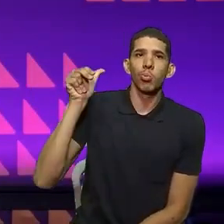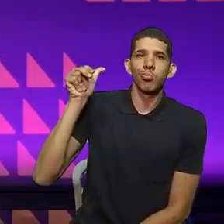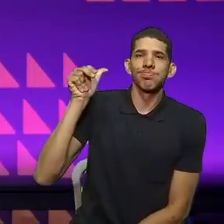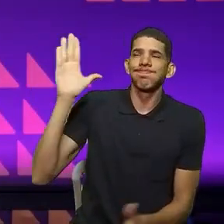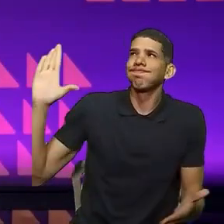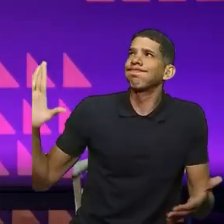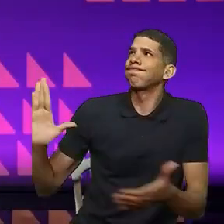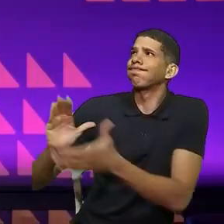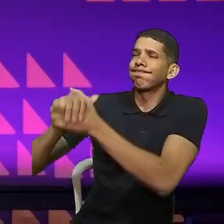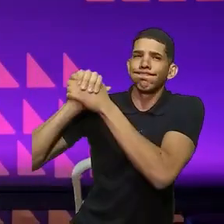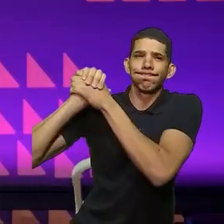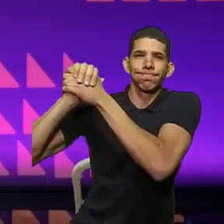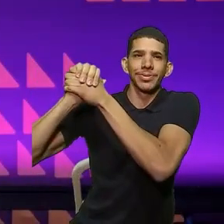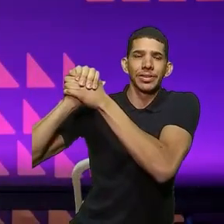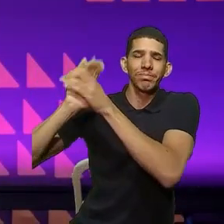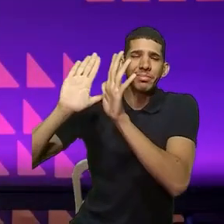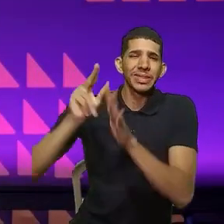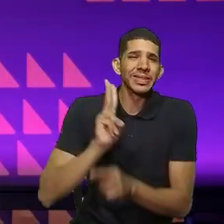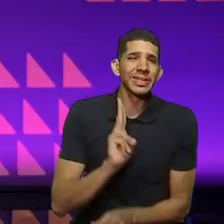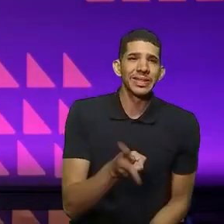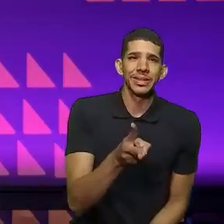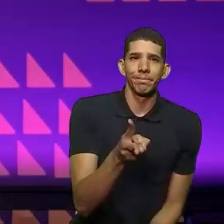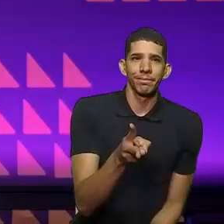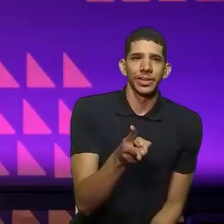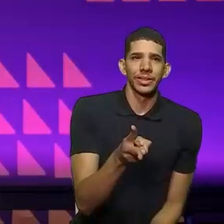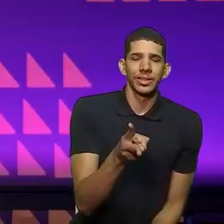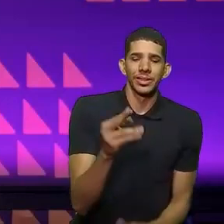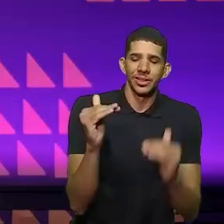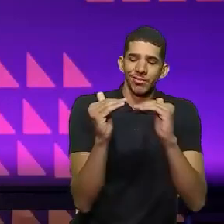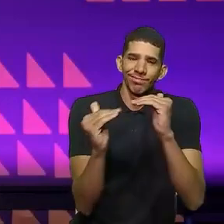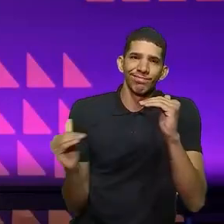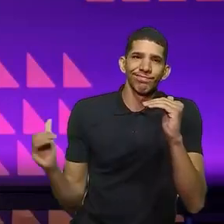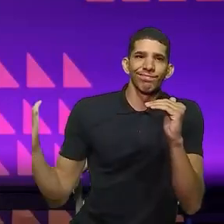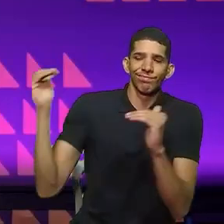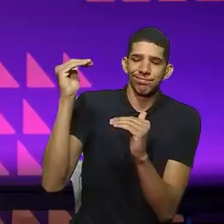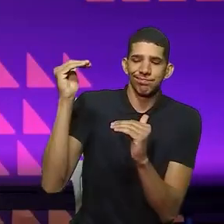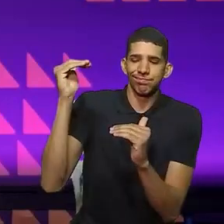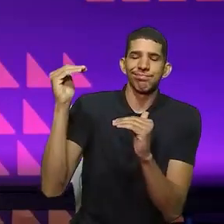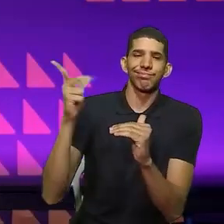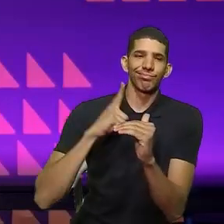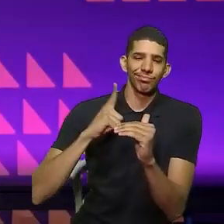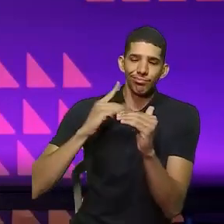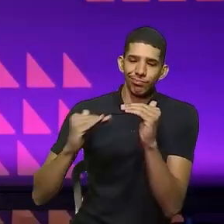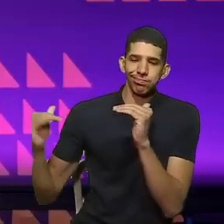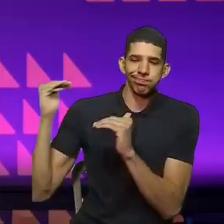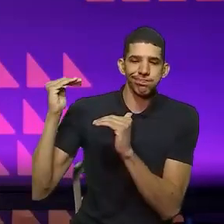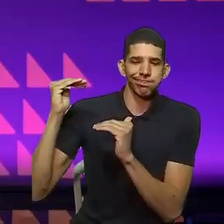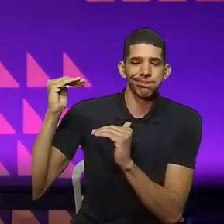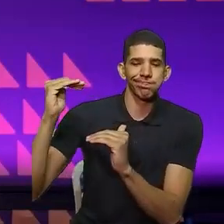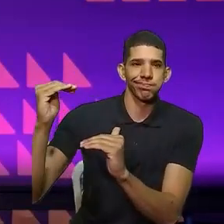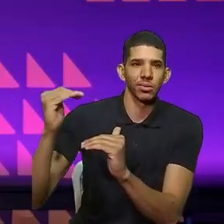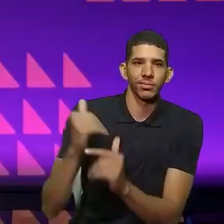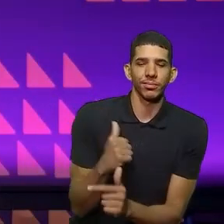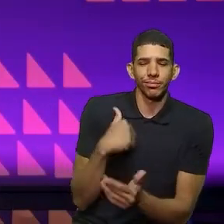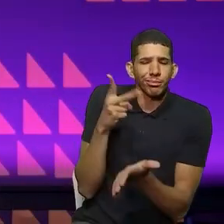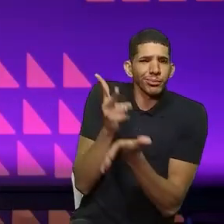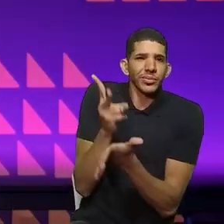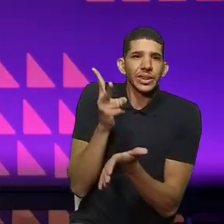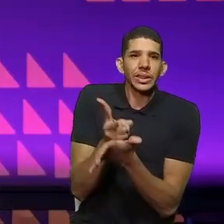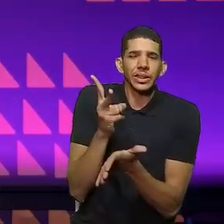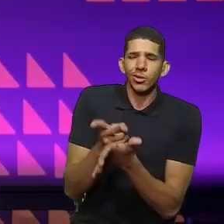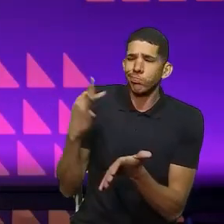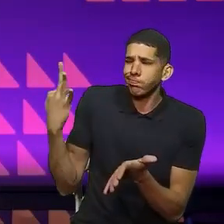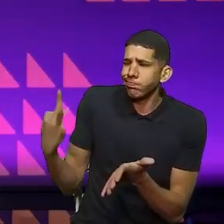sim, quase sempre os vencidos. A ferida dos do lado de cá sempre arde, dói e